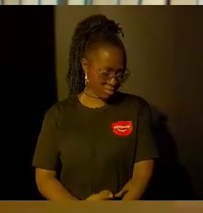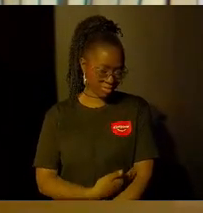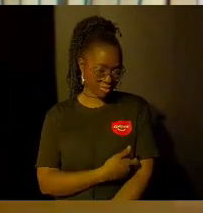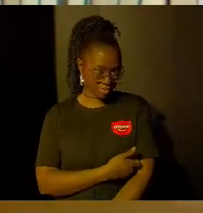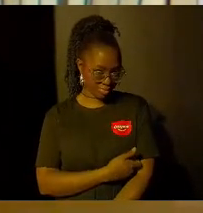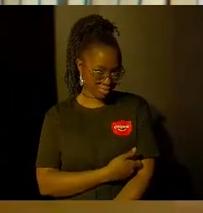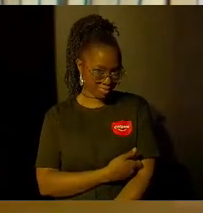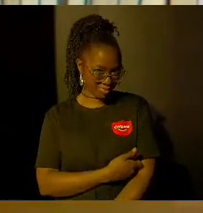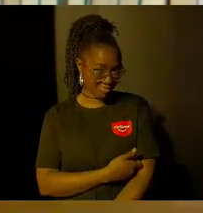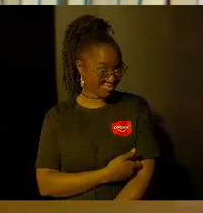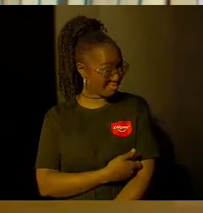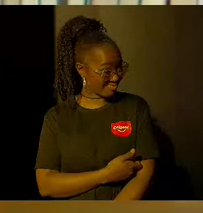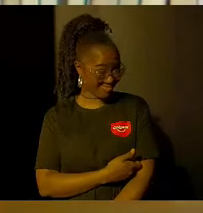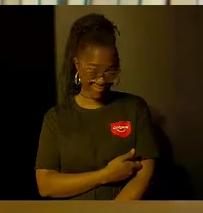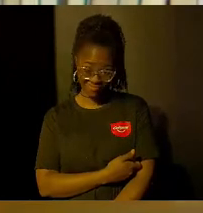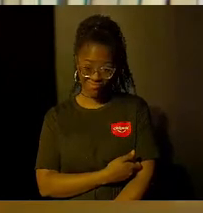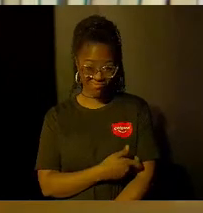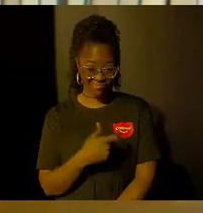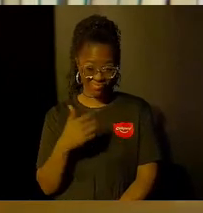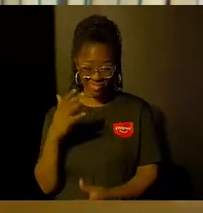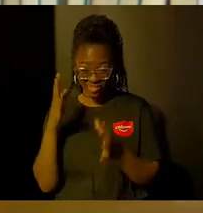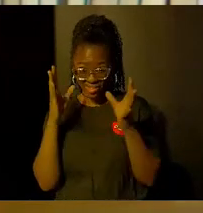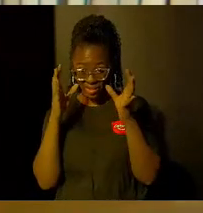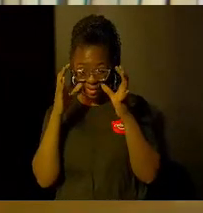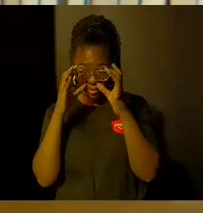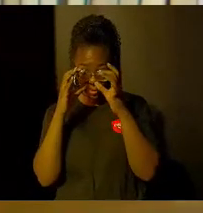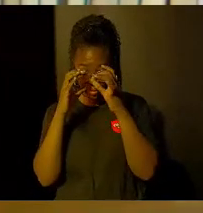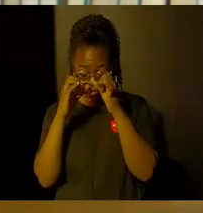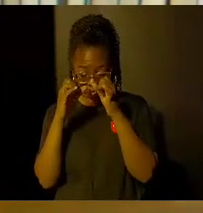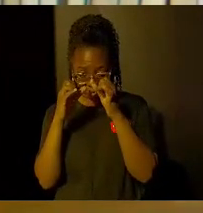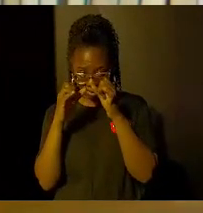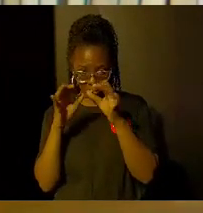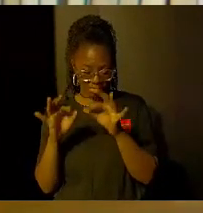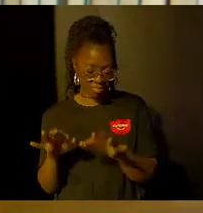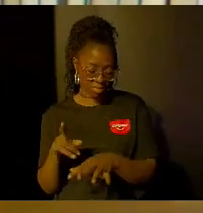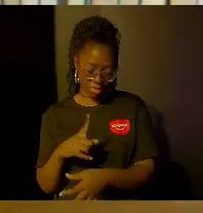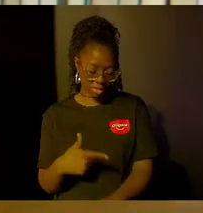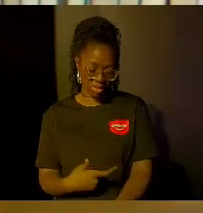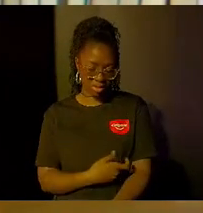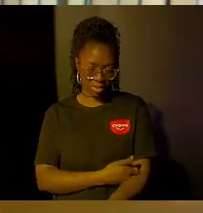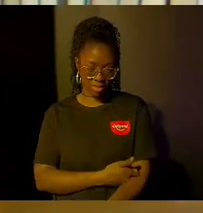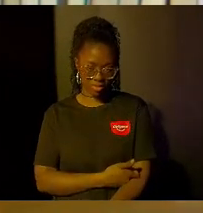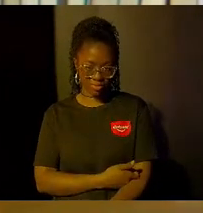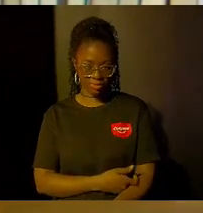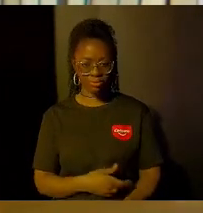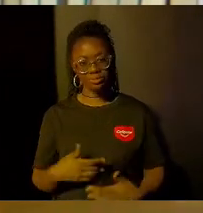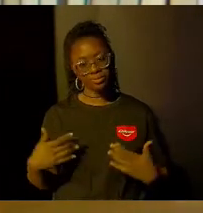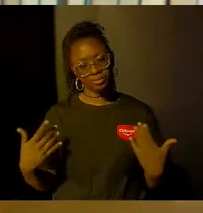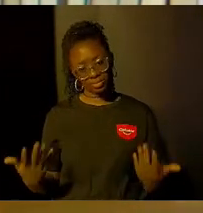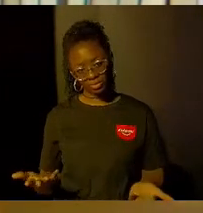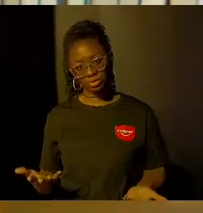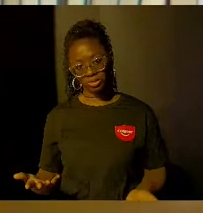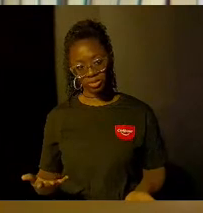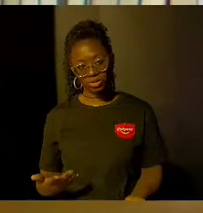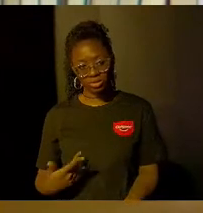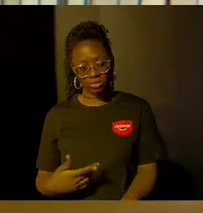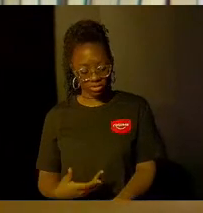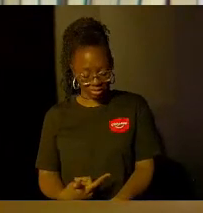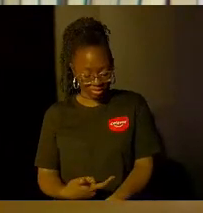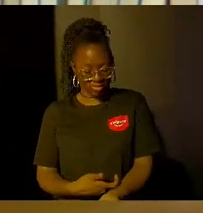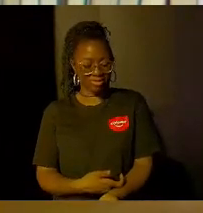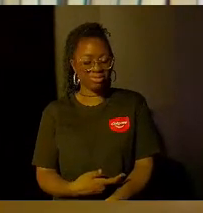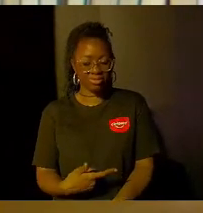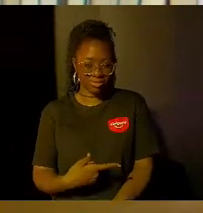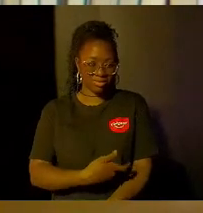por isso não acertava a veia os acessos desidratados a cada